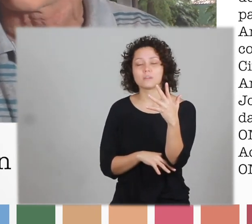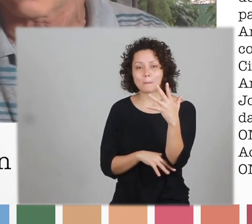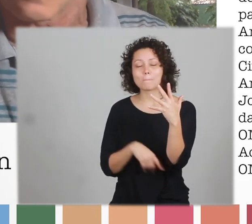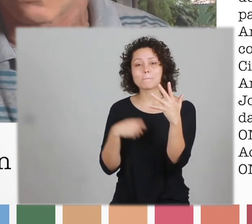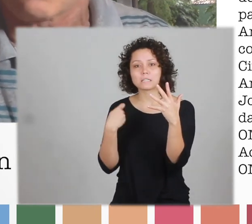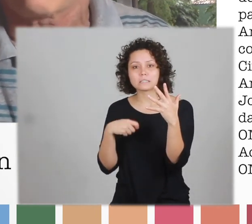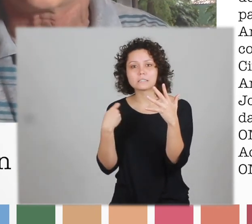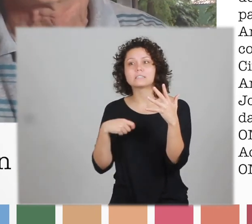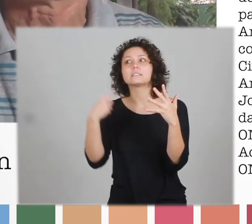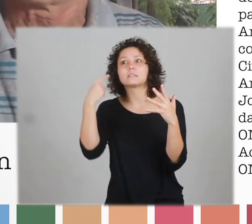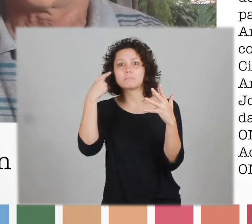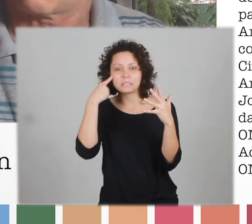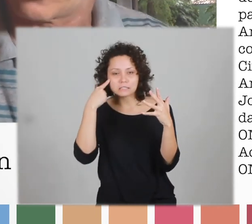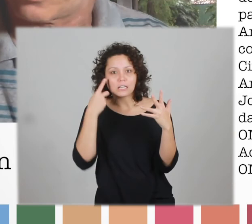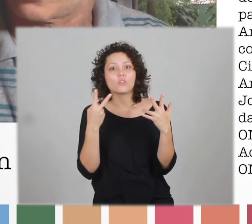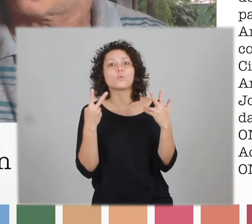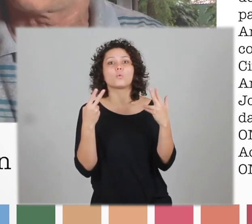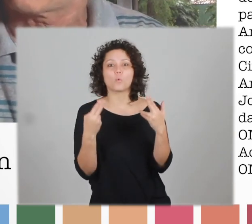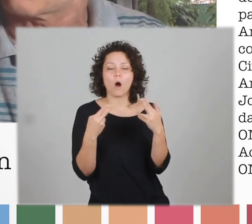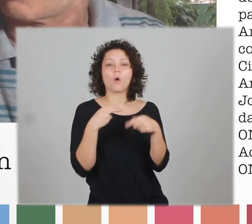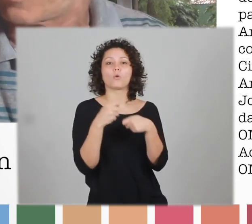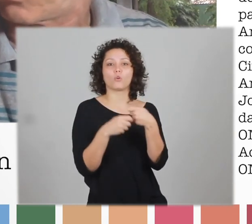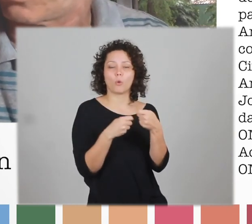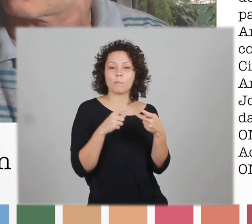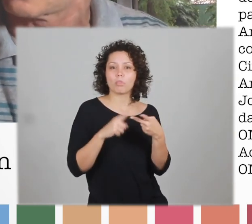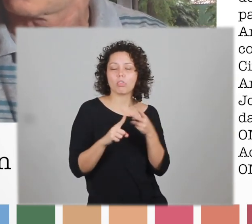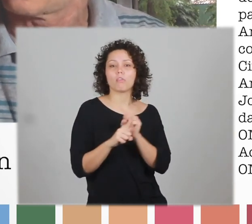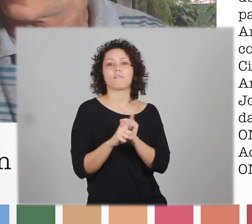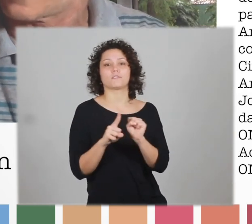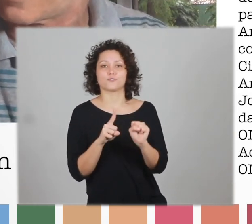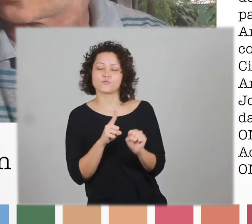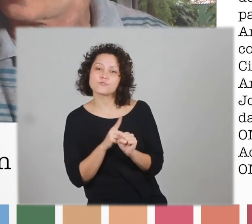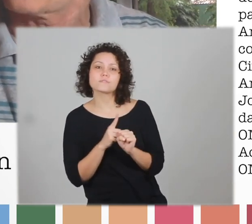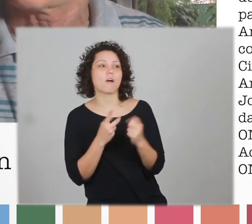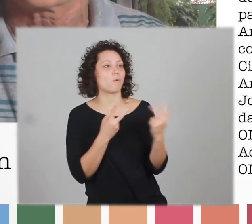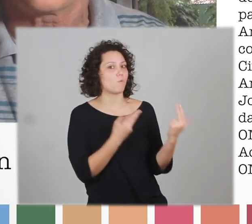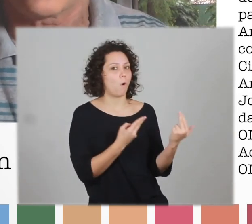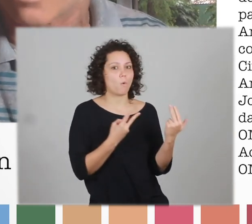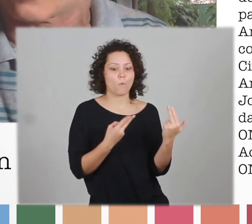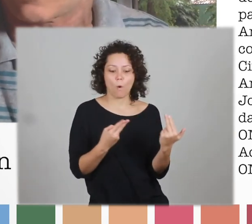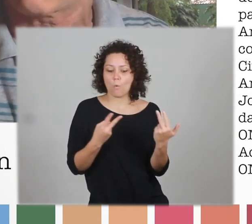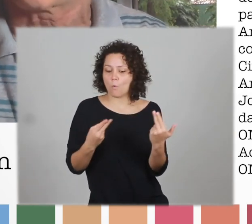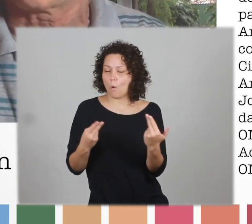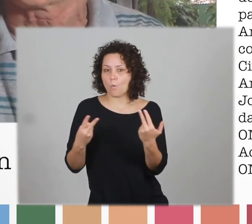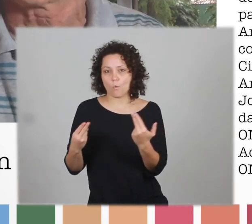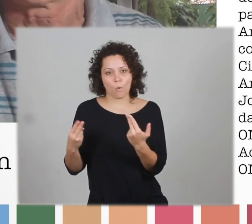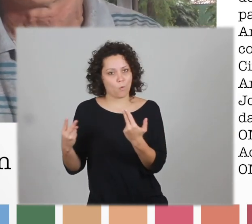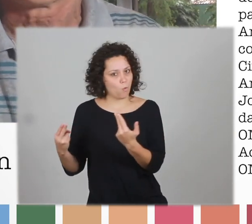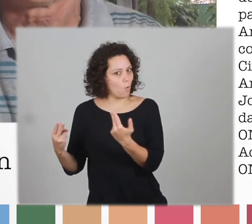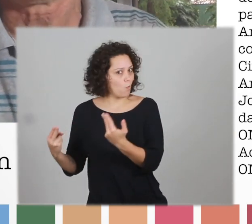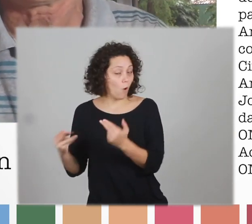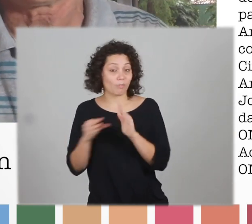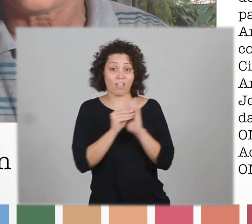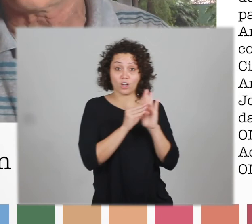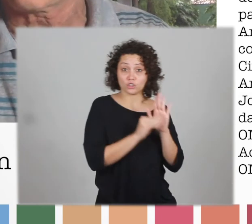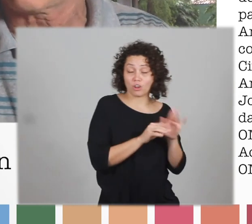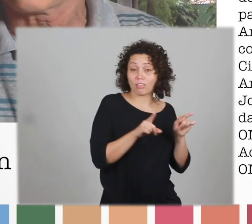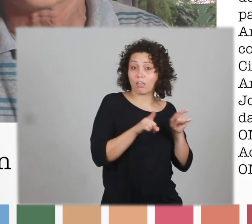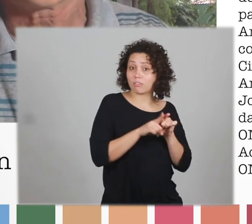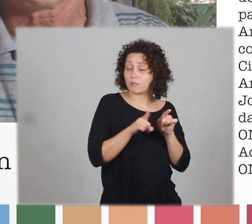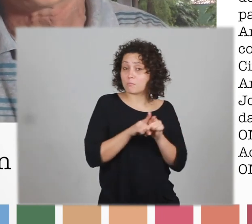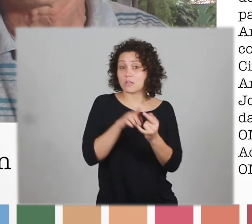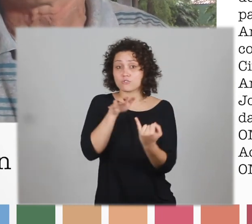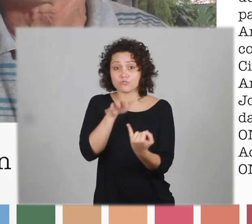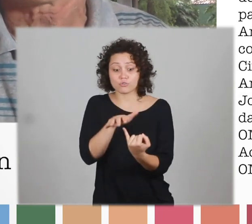tempo que as econômicas, sociais e outras dimensões nas agendas e nas instituições. E